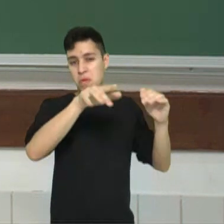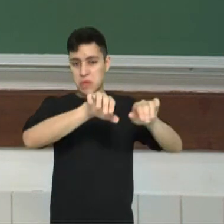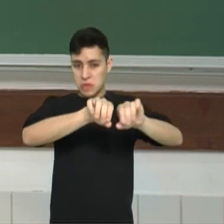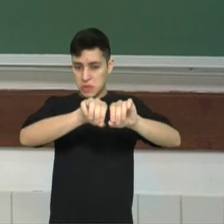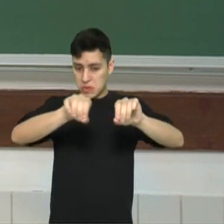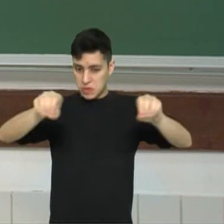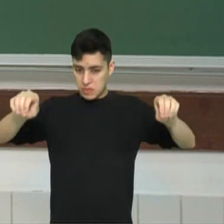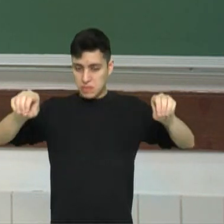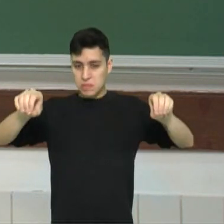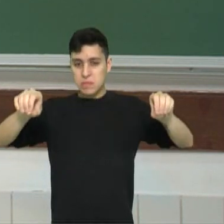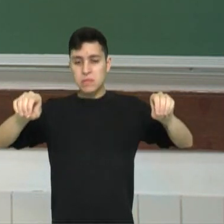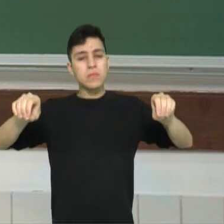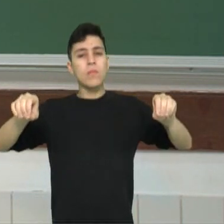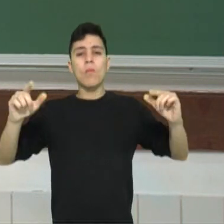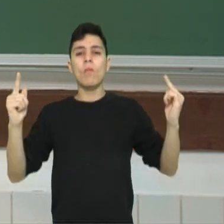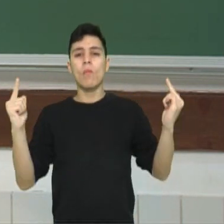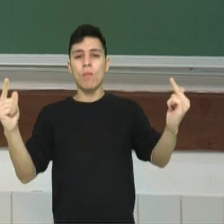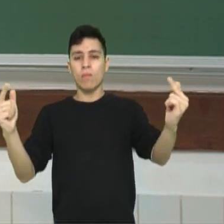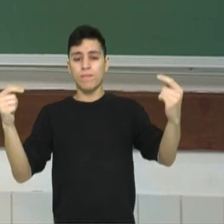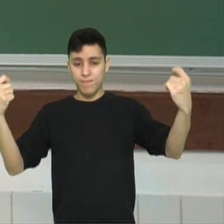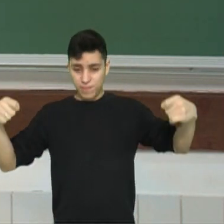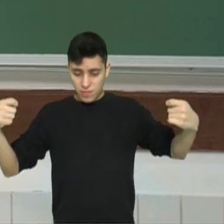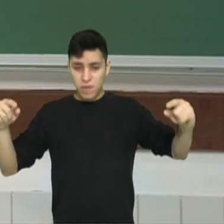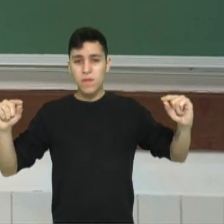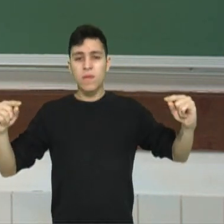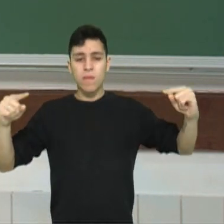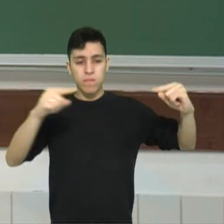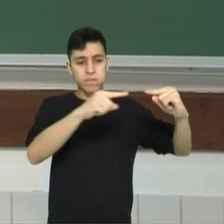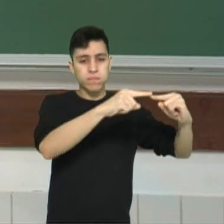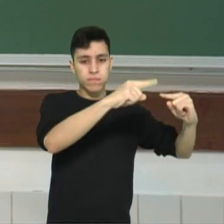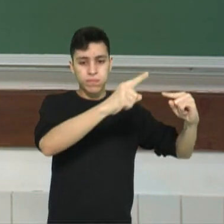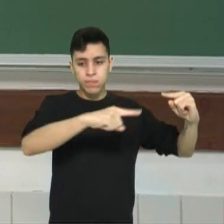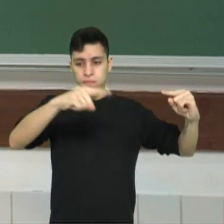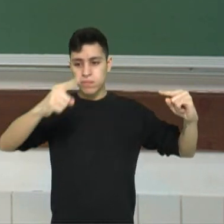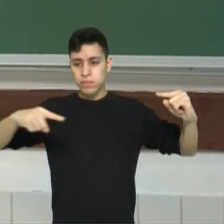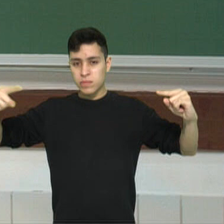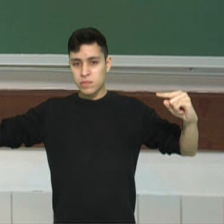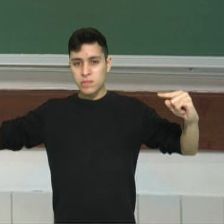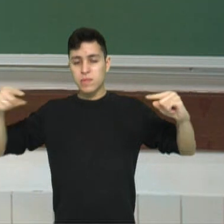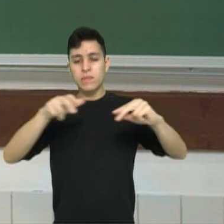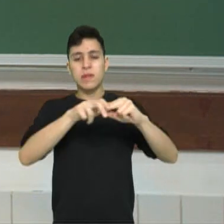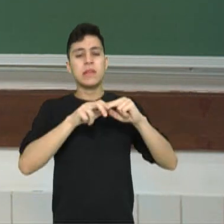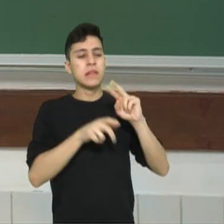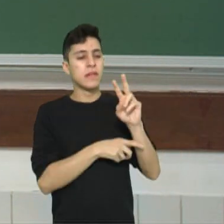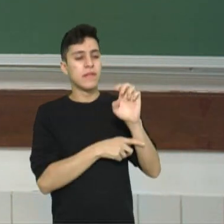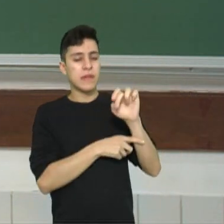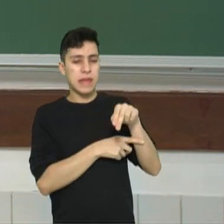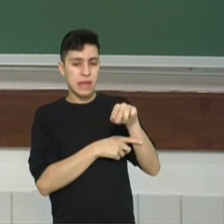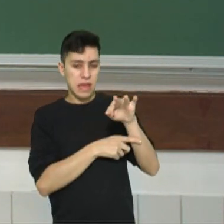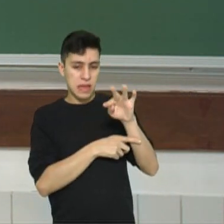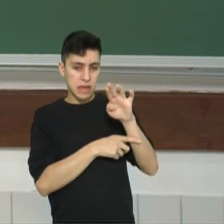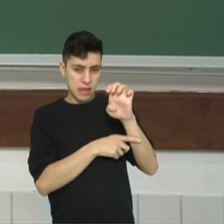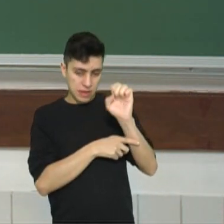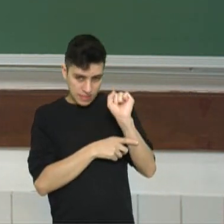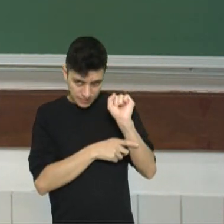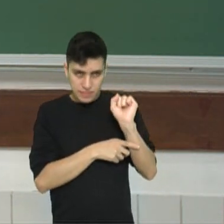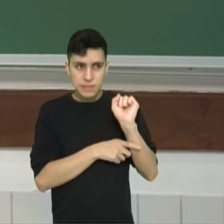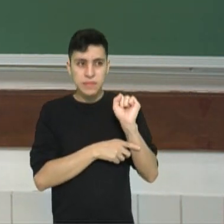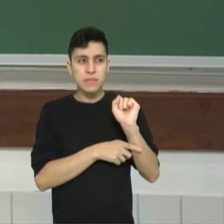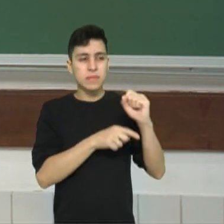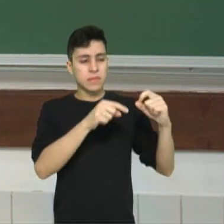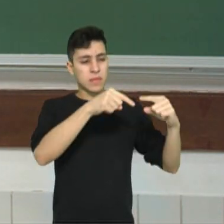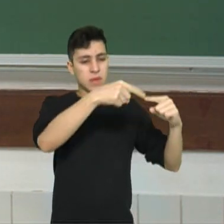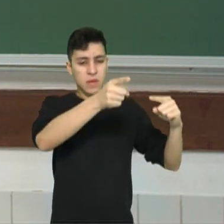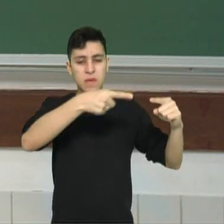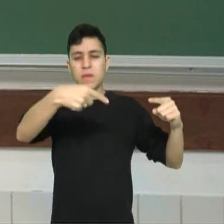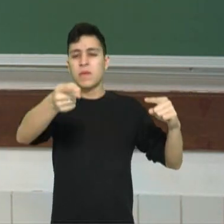são abertas, então você vai ter que a entrada da onda é por intermédio de ventres, ok? Então, assim, os nós, ele vai acabar se